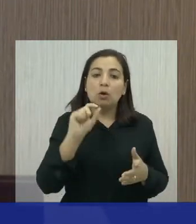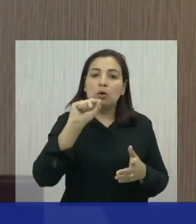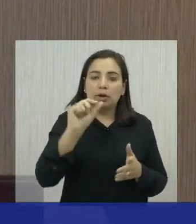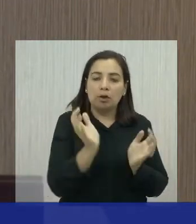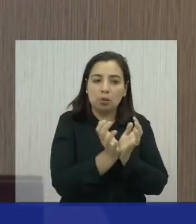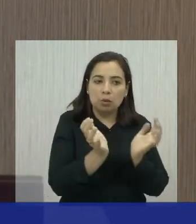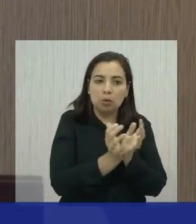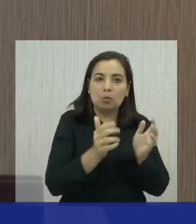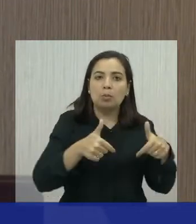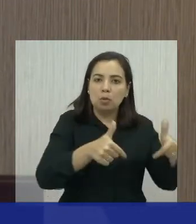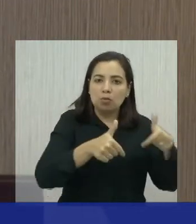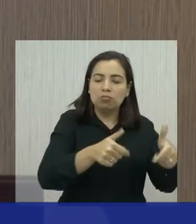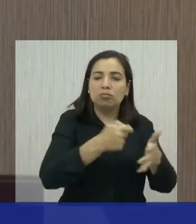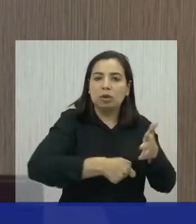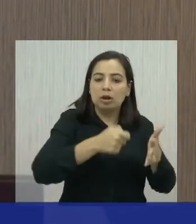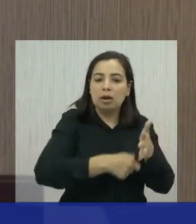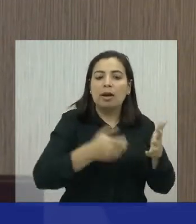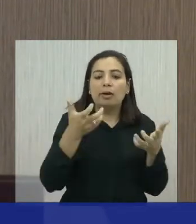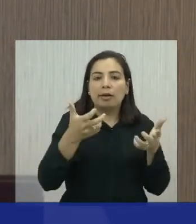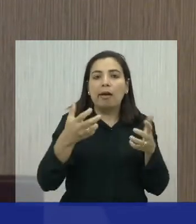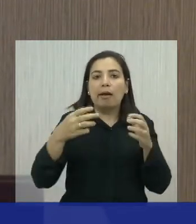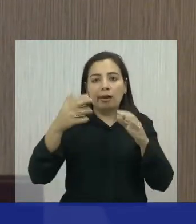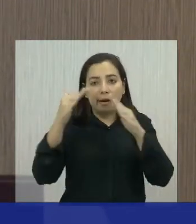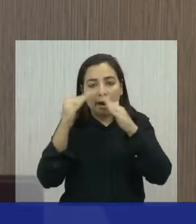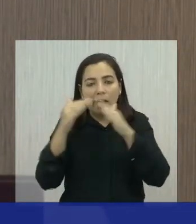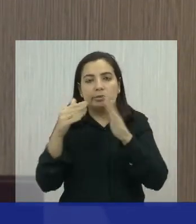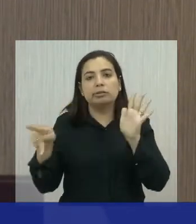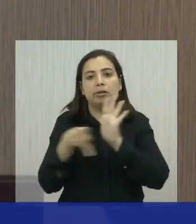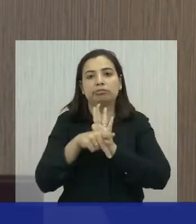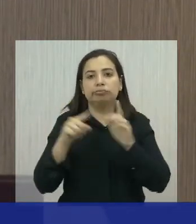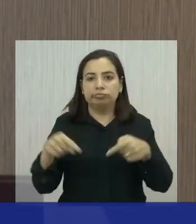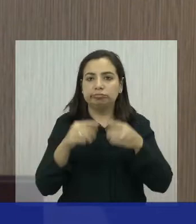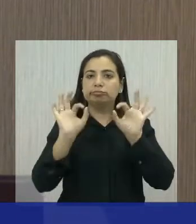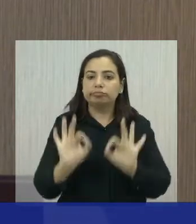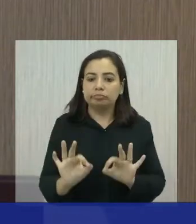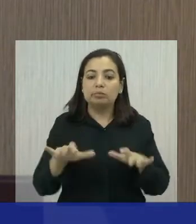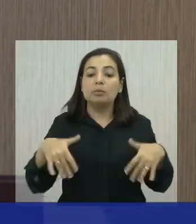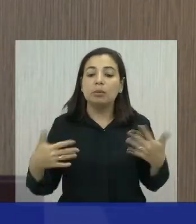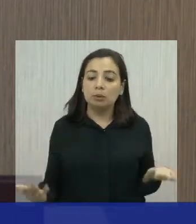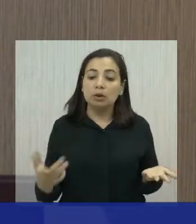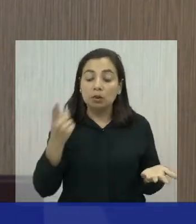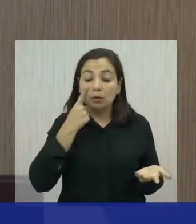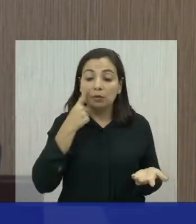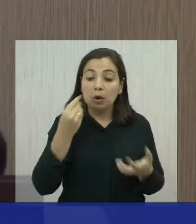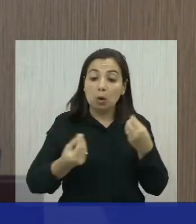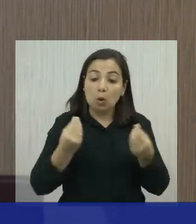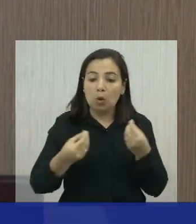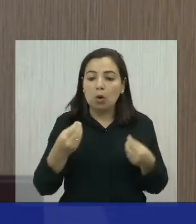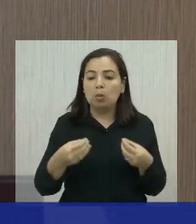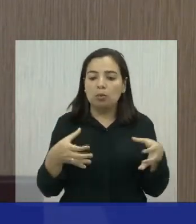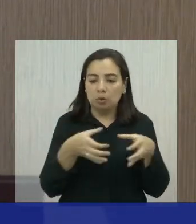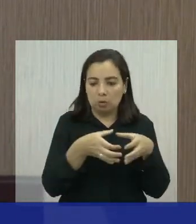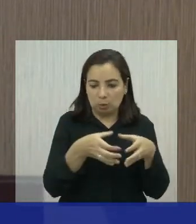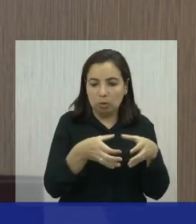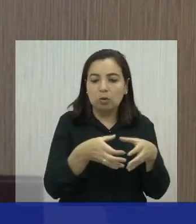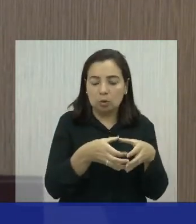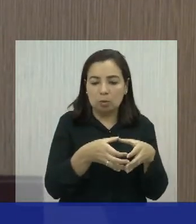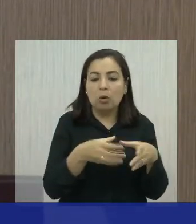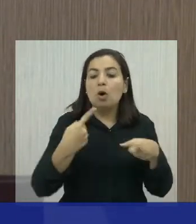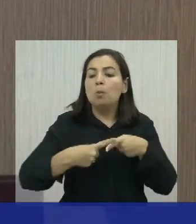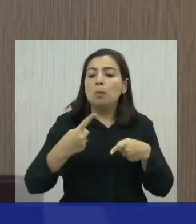Moradia Digna, do qual eu também faço parte, para que todos tomem conhecimento de como o grupo, por